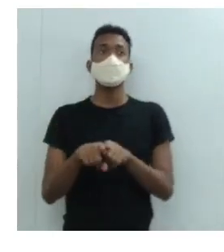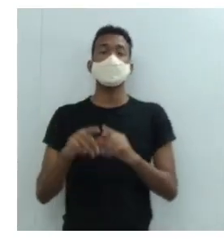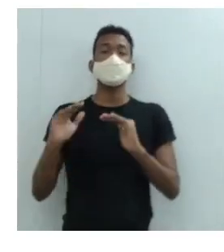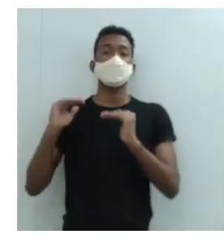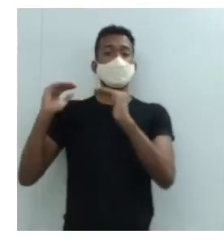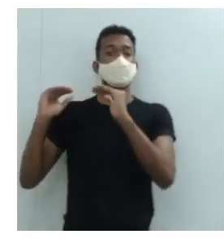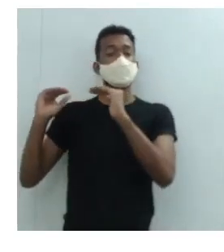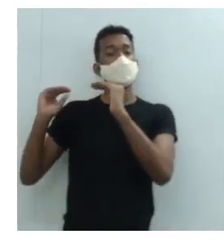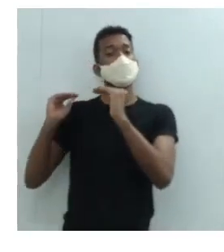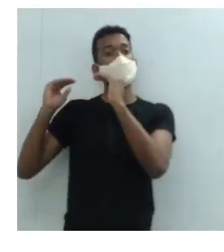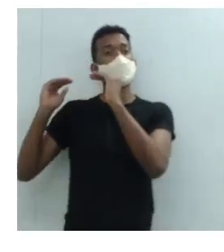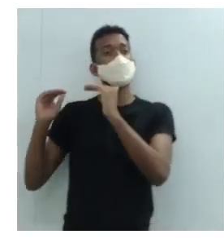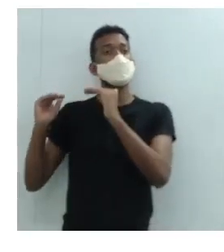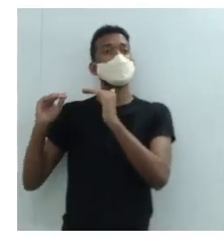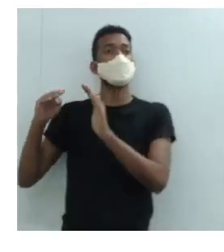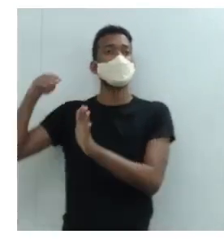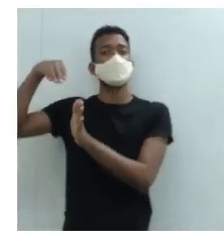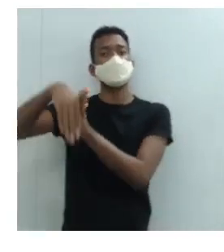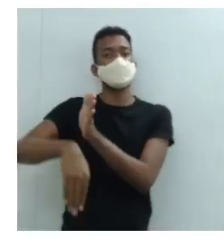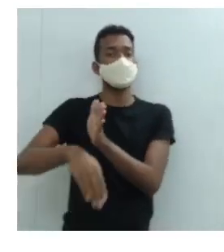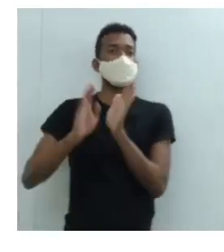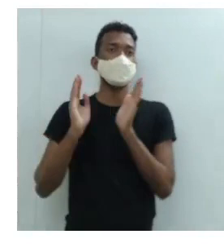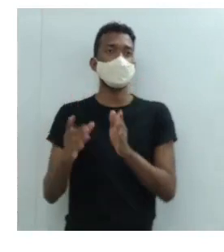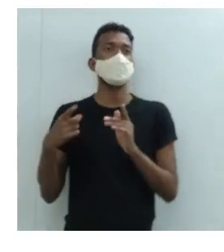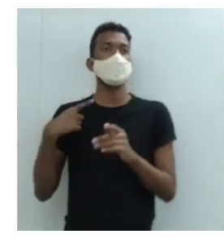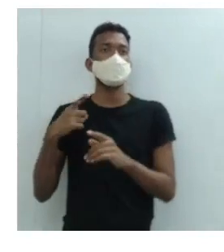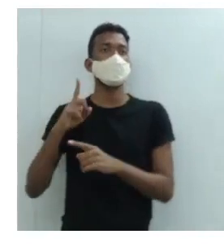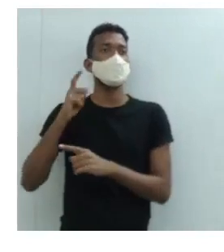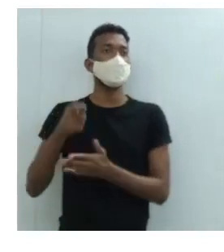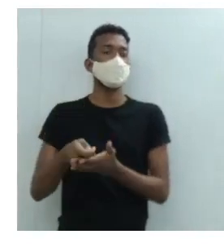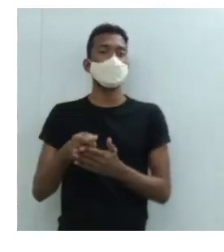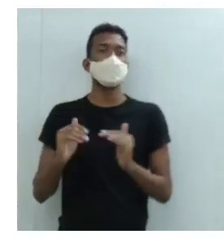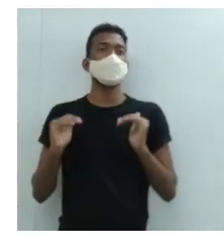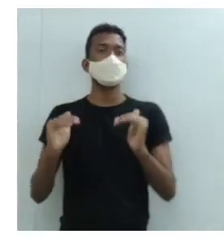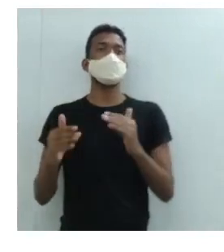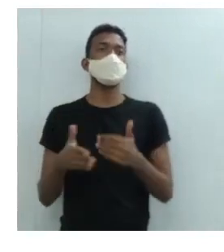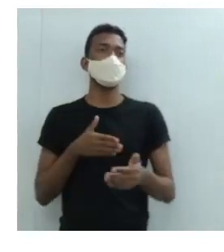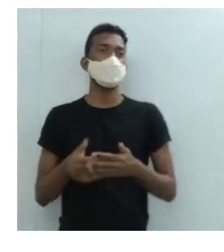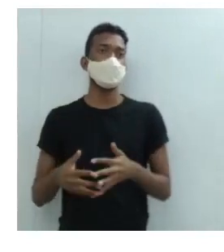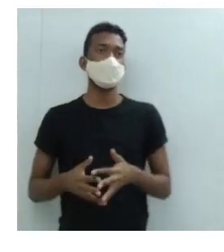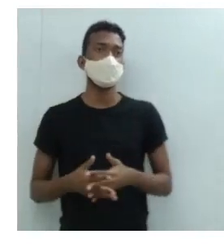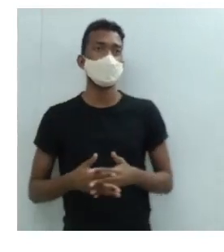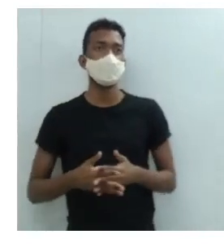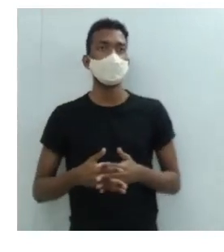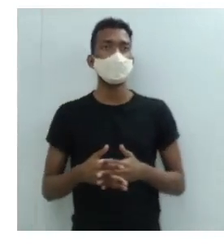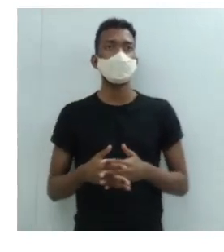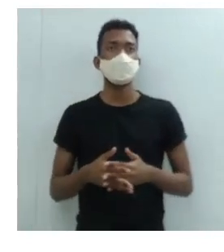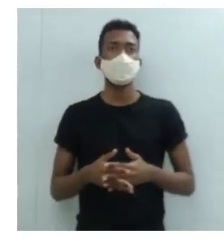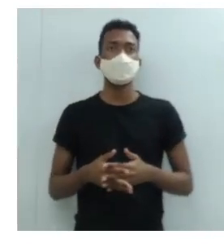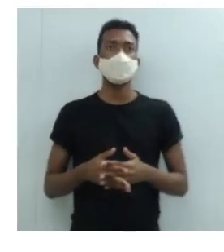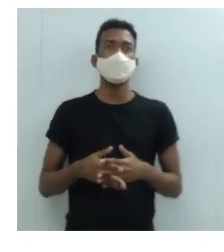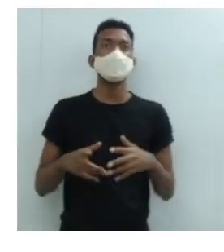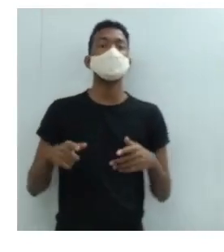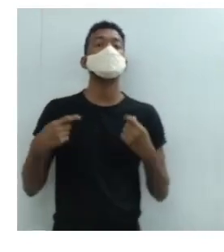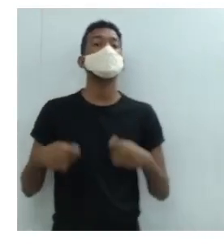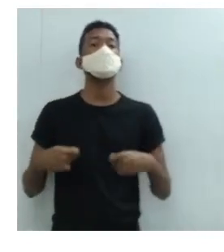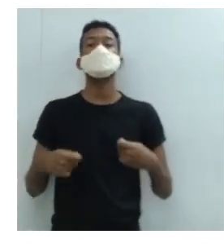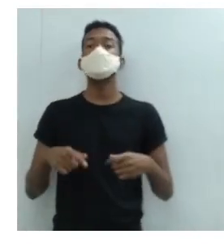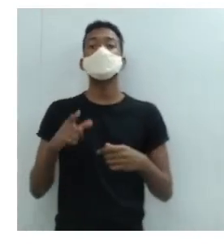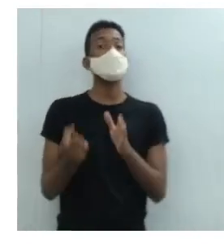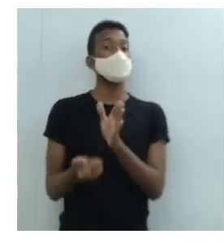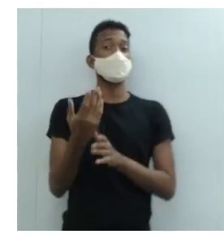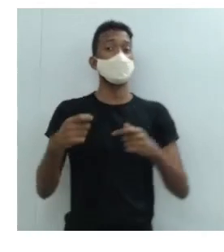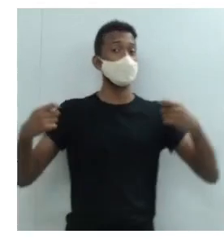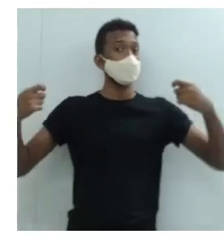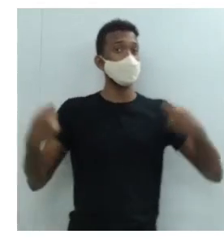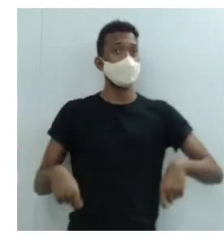forças, né? Sem força para impor sua hegemonia. Aí surge o quê? A necessidade do rei e manter